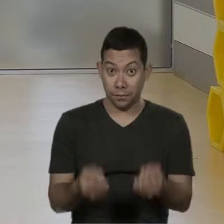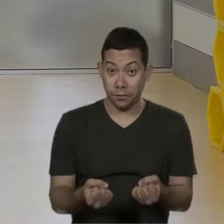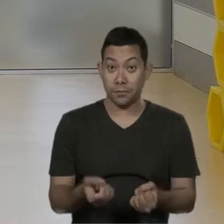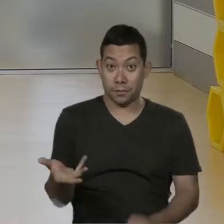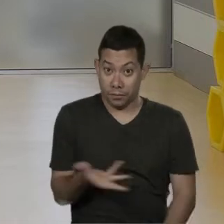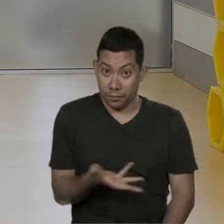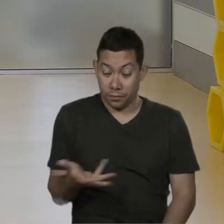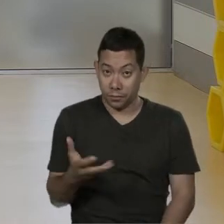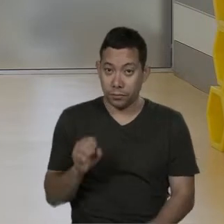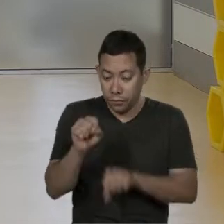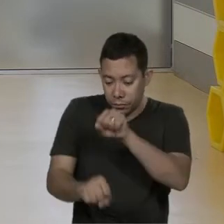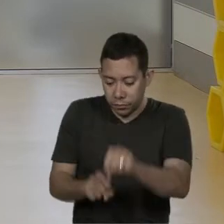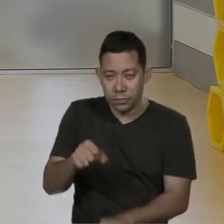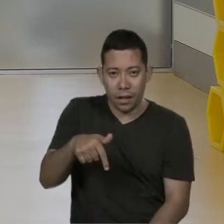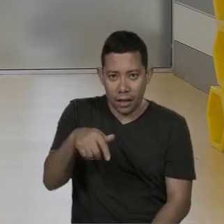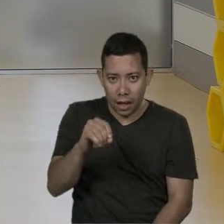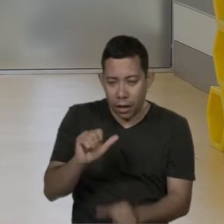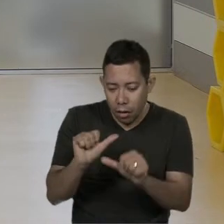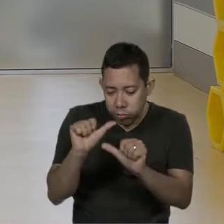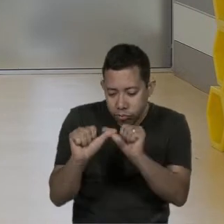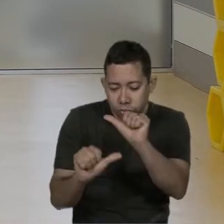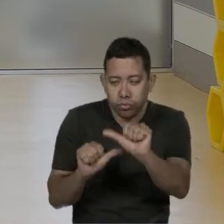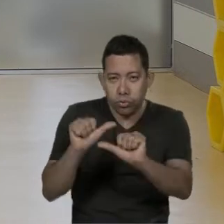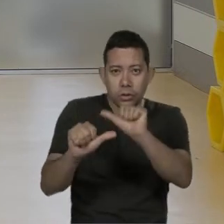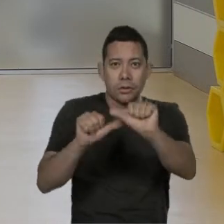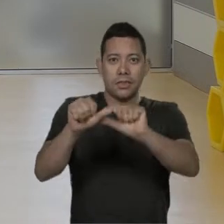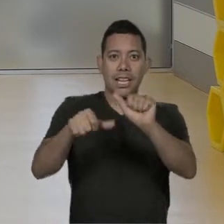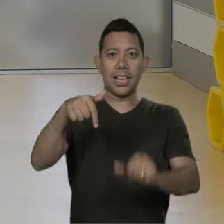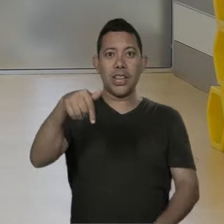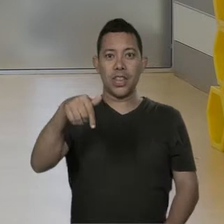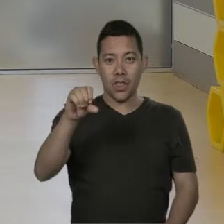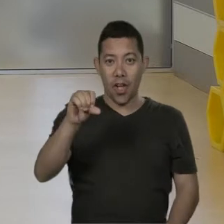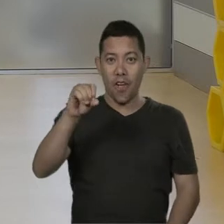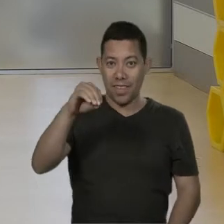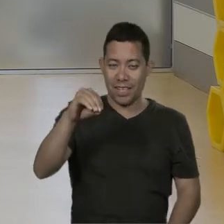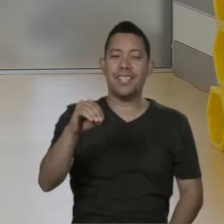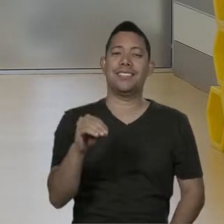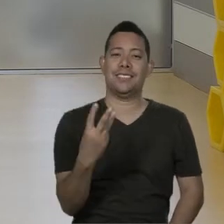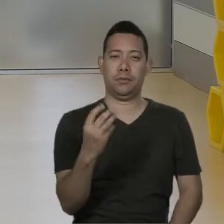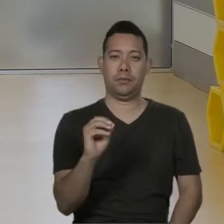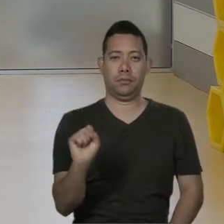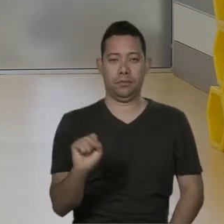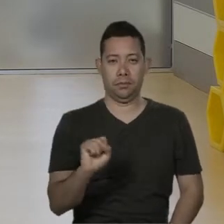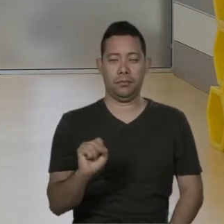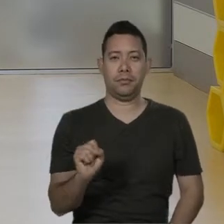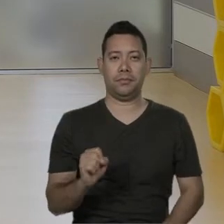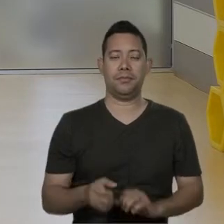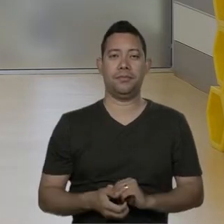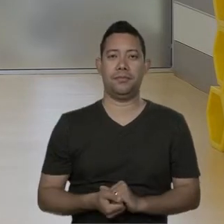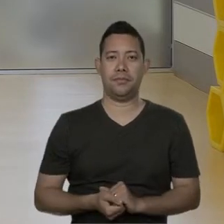Vamos lá, acelera um pouco mais. Sai de 70 RPM, gradualmente chega a 90, 30 segundos.